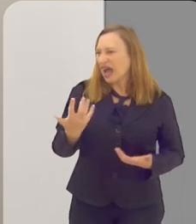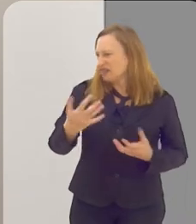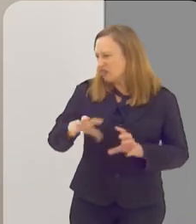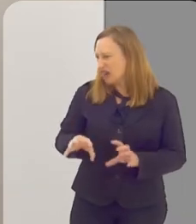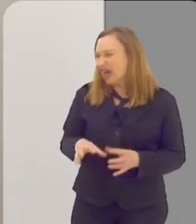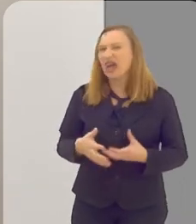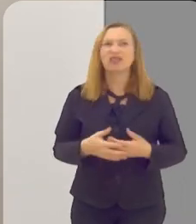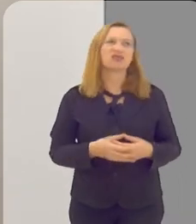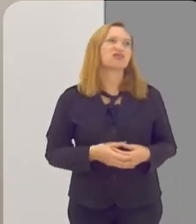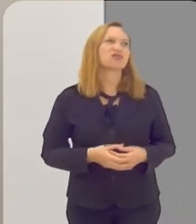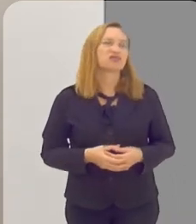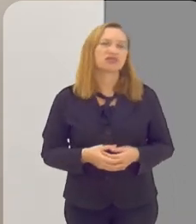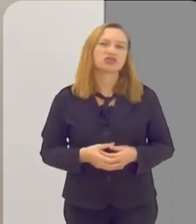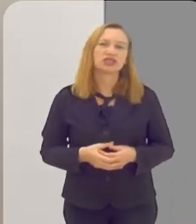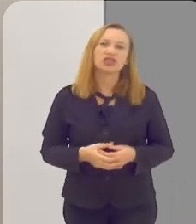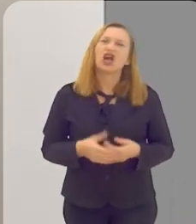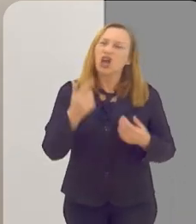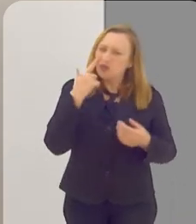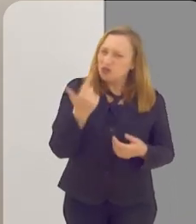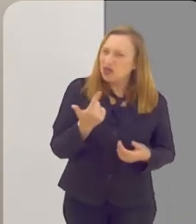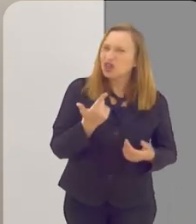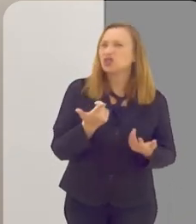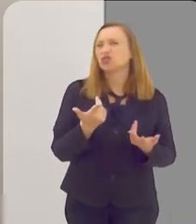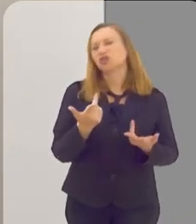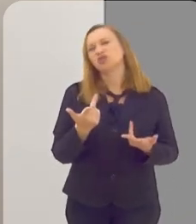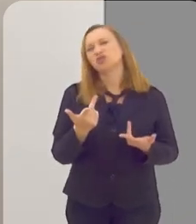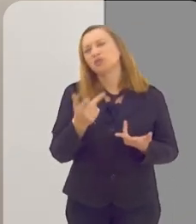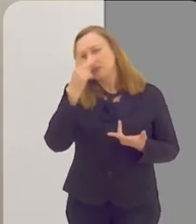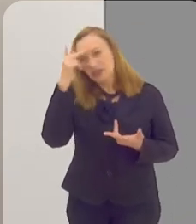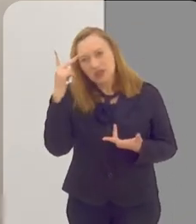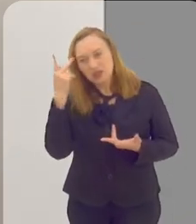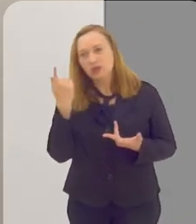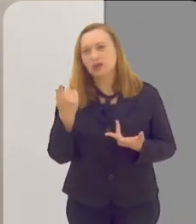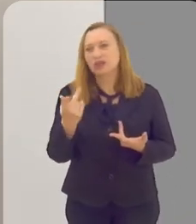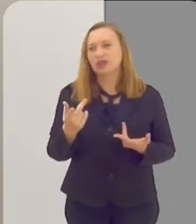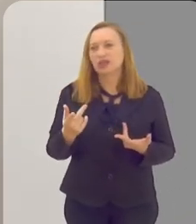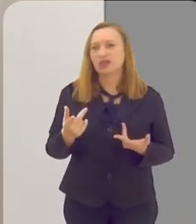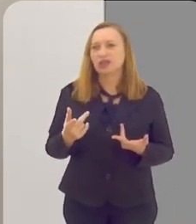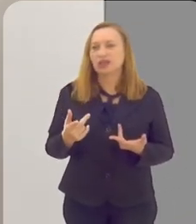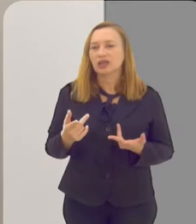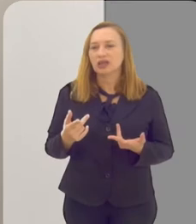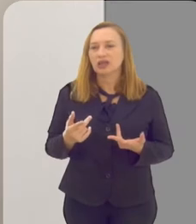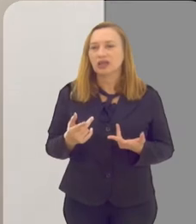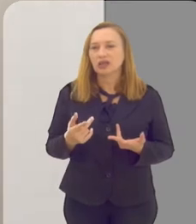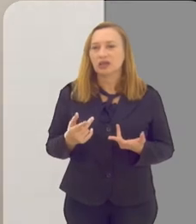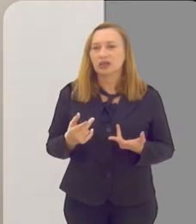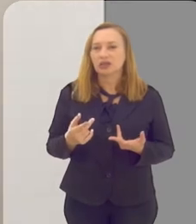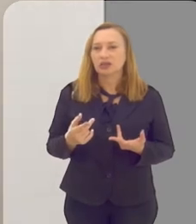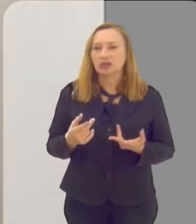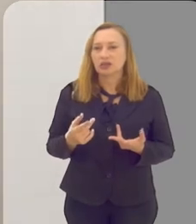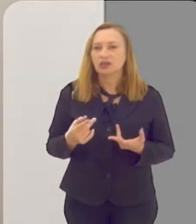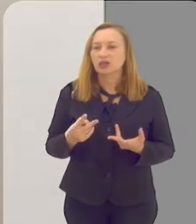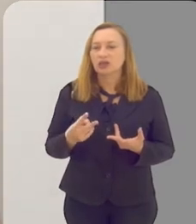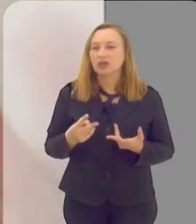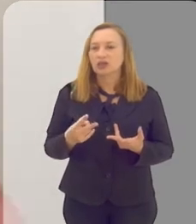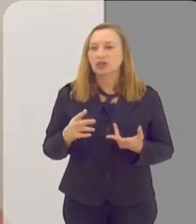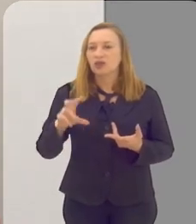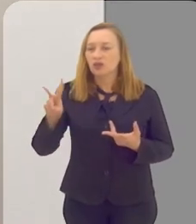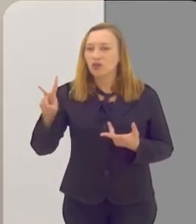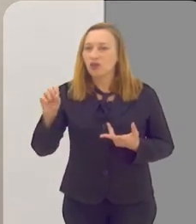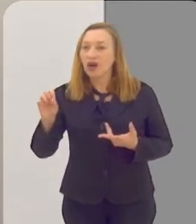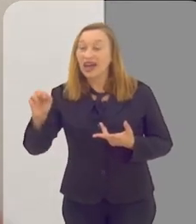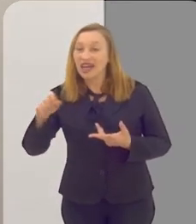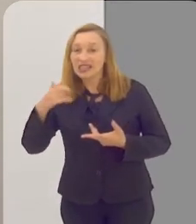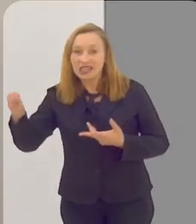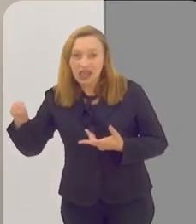ai, eu não quero... Eu vejo muito isso, assim, pessoas que têm total